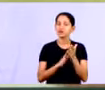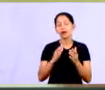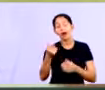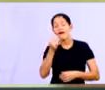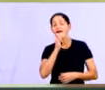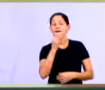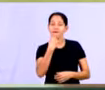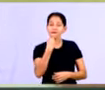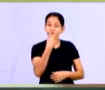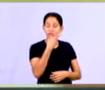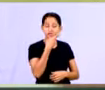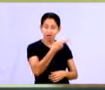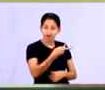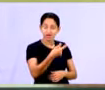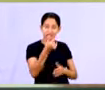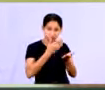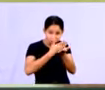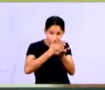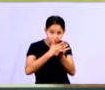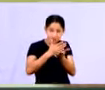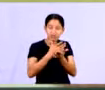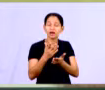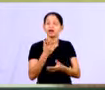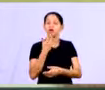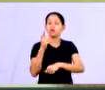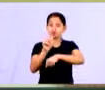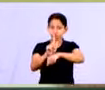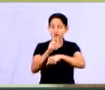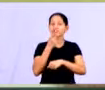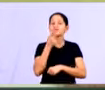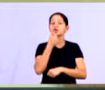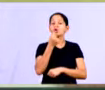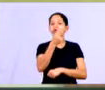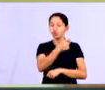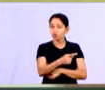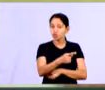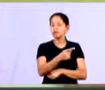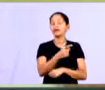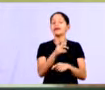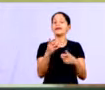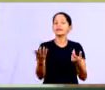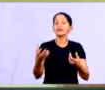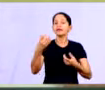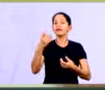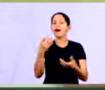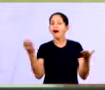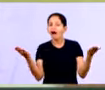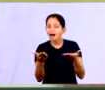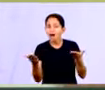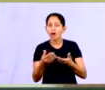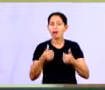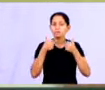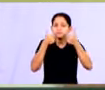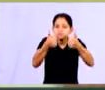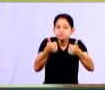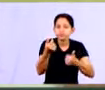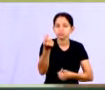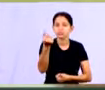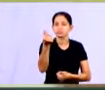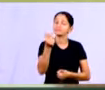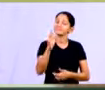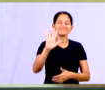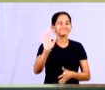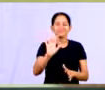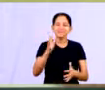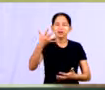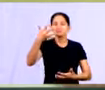com o professor também que no começo da entrevista o Igor comenta que atualmente o momento econômico não é muito positivo no Brasil, a gente vê uma turbulência